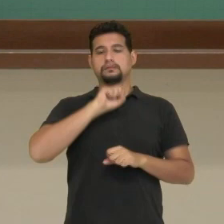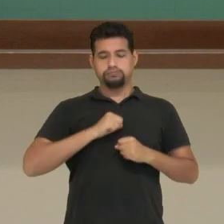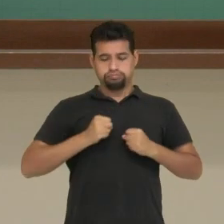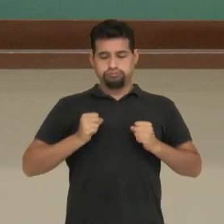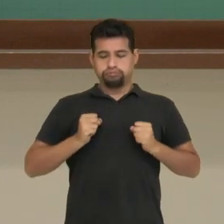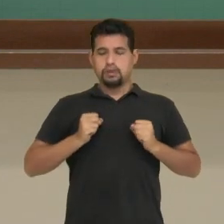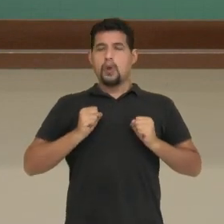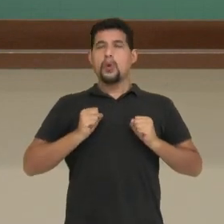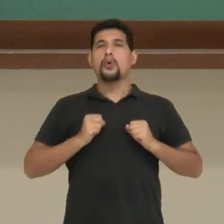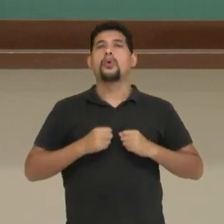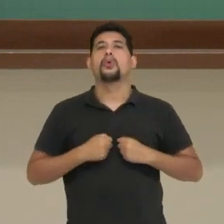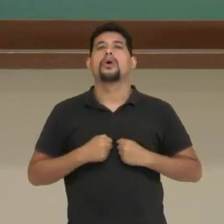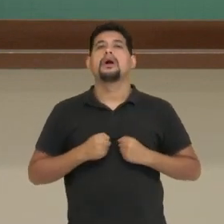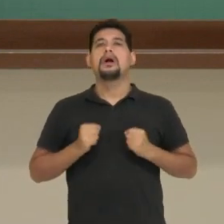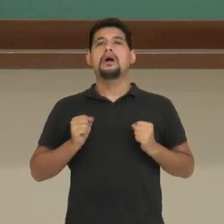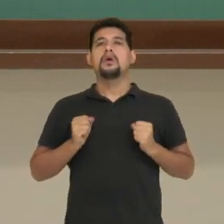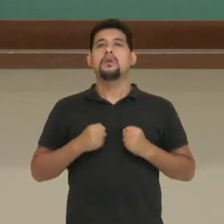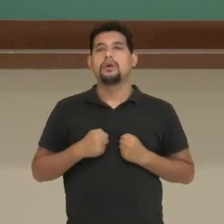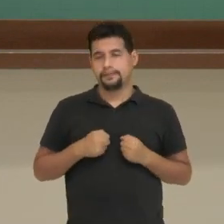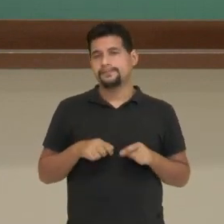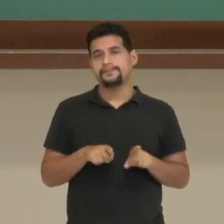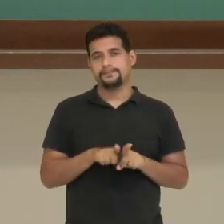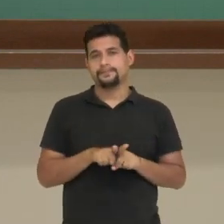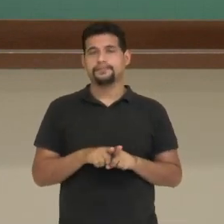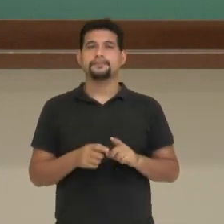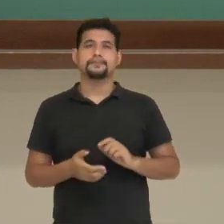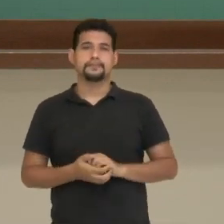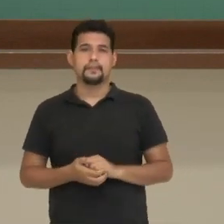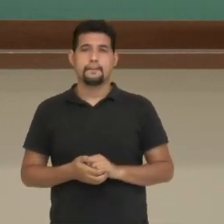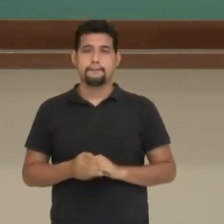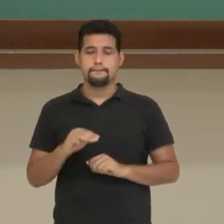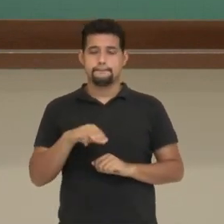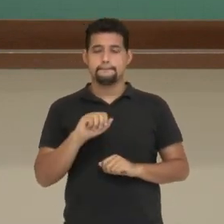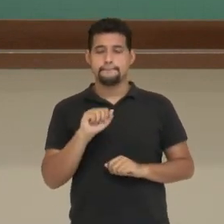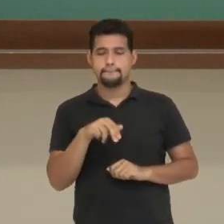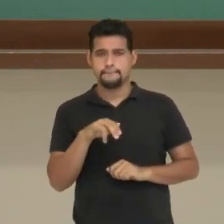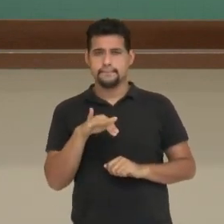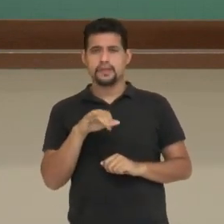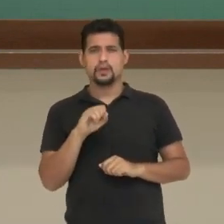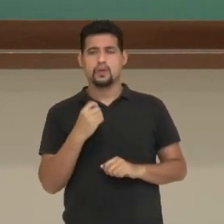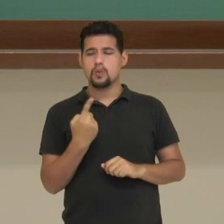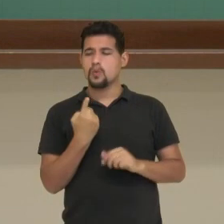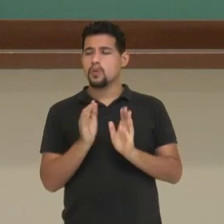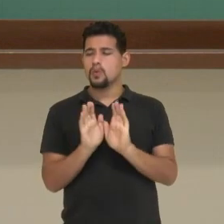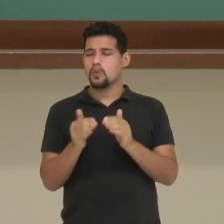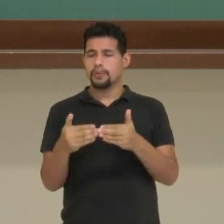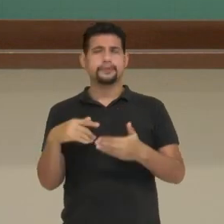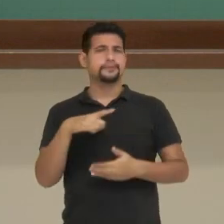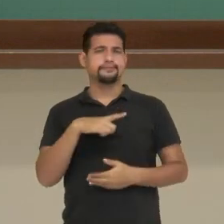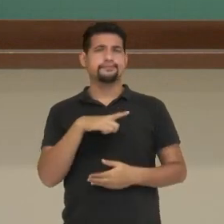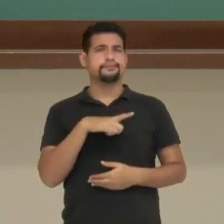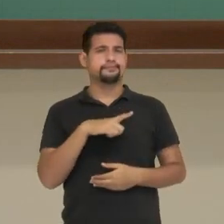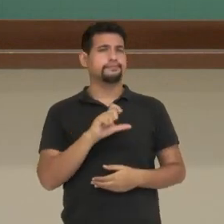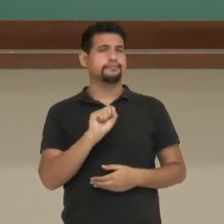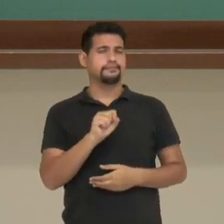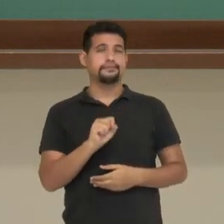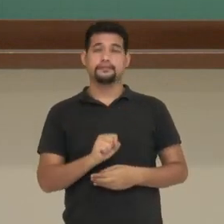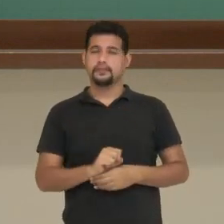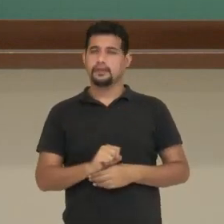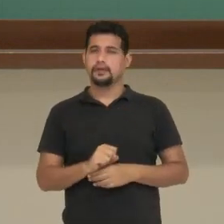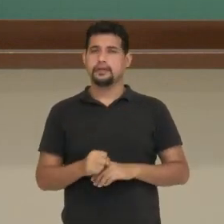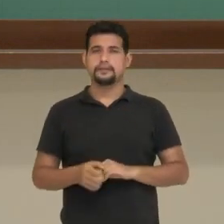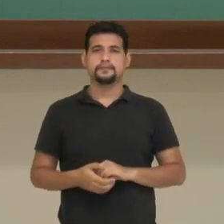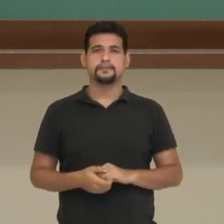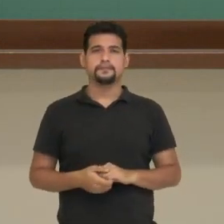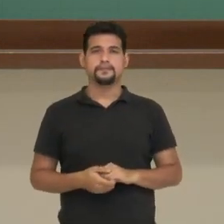na inspiração e na expiração, certo? Mamíferos é o único grupo que vai ter esse diafragma de forma